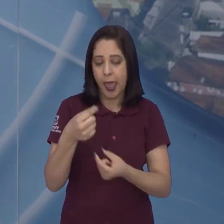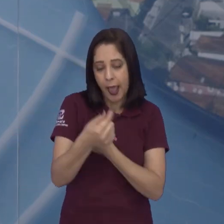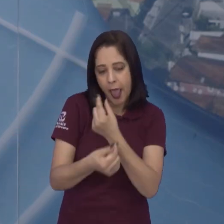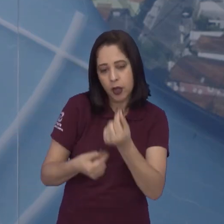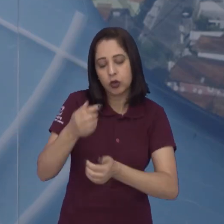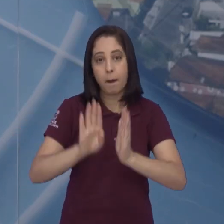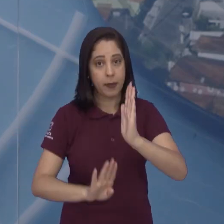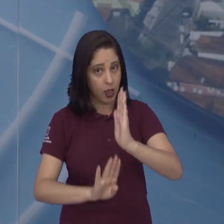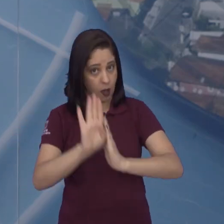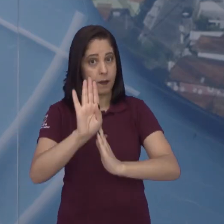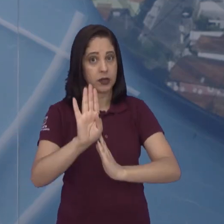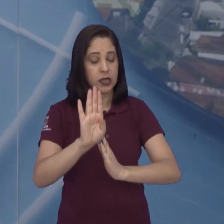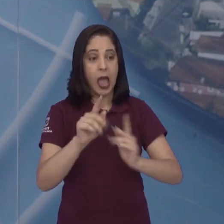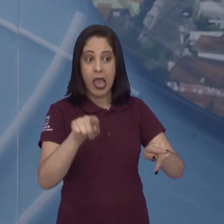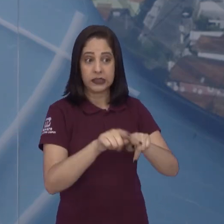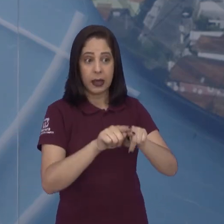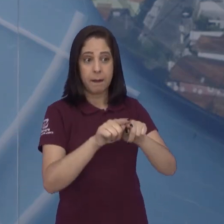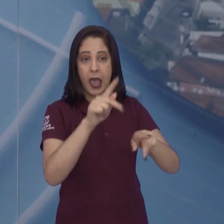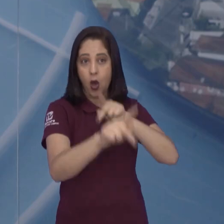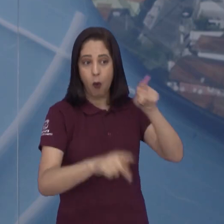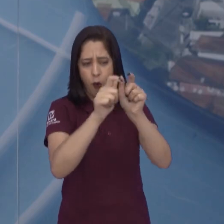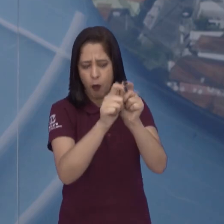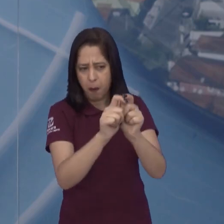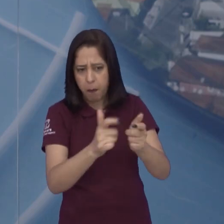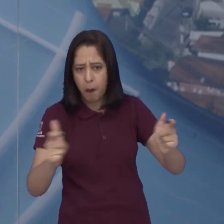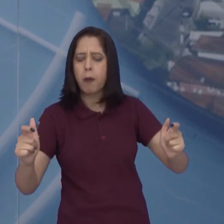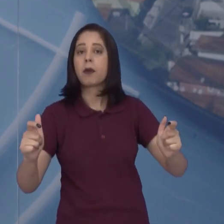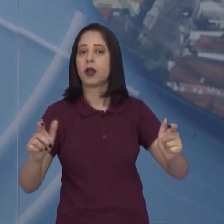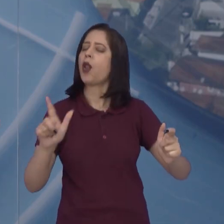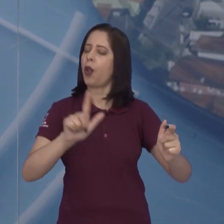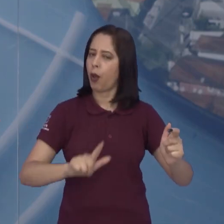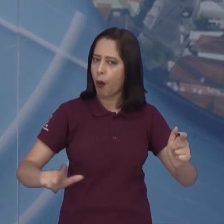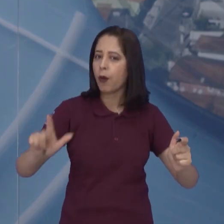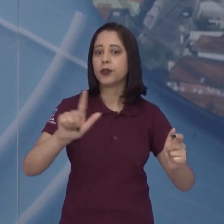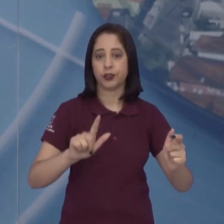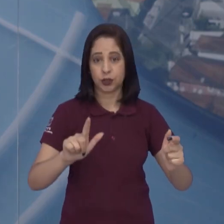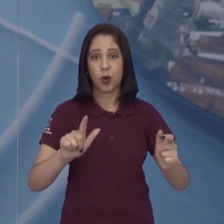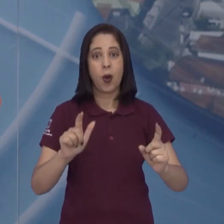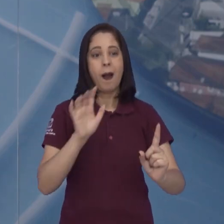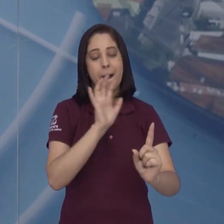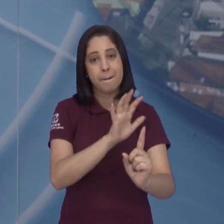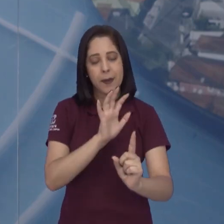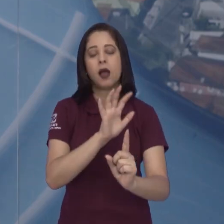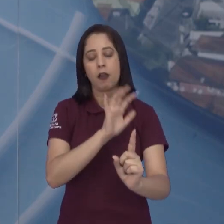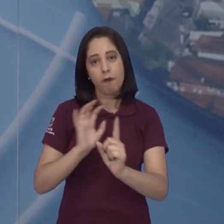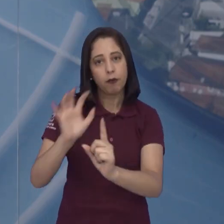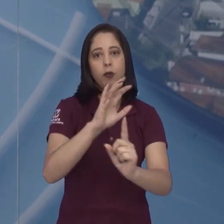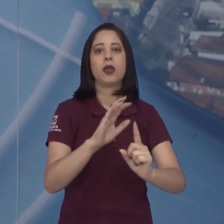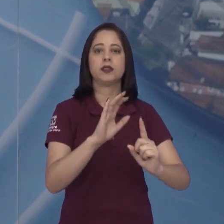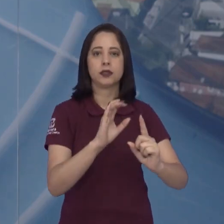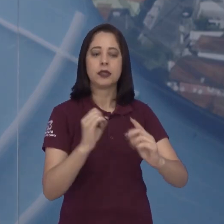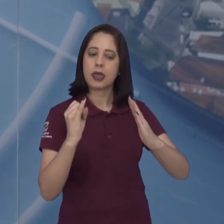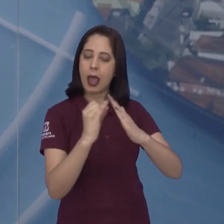economicamente e também populacionalmente. Claro que essa movimentação mexe com o setor imobiliário, casas,